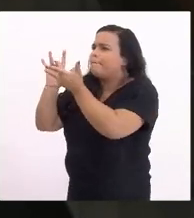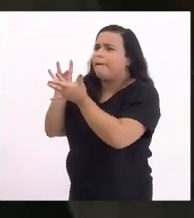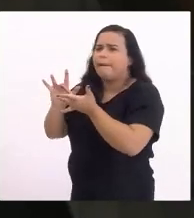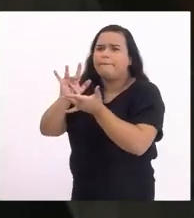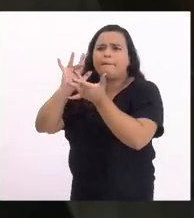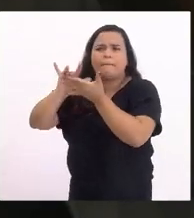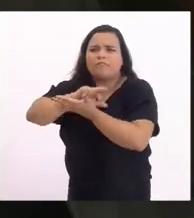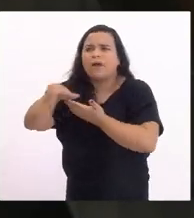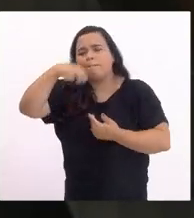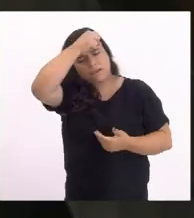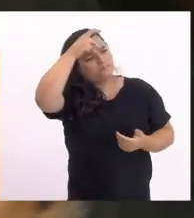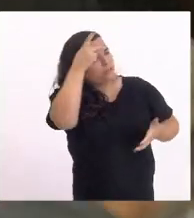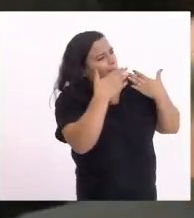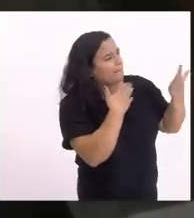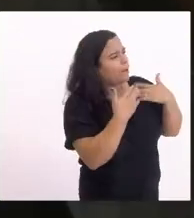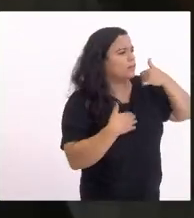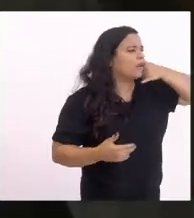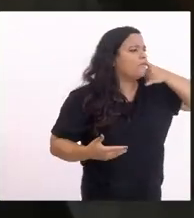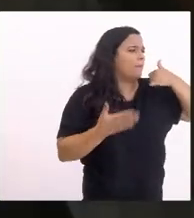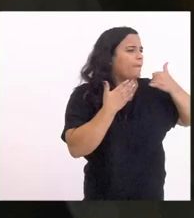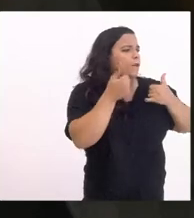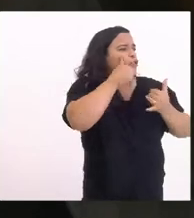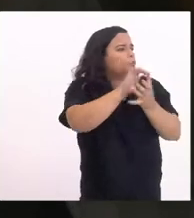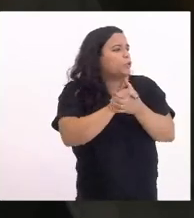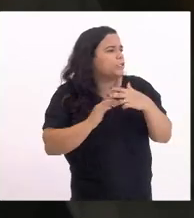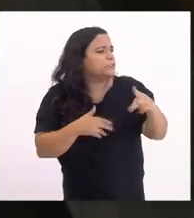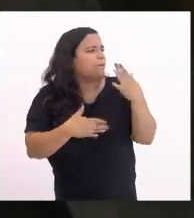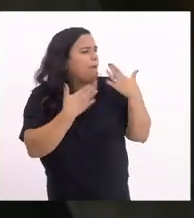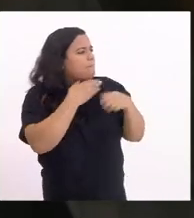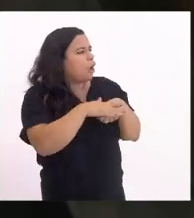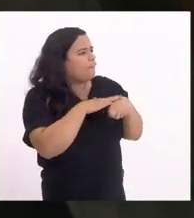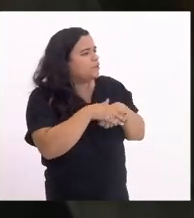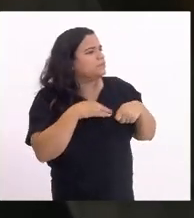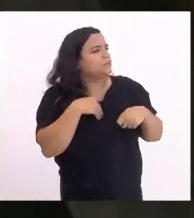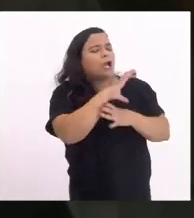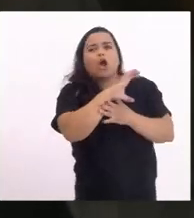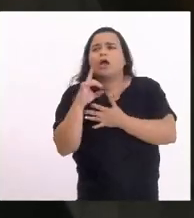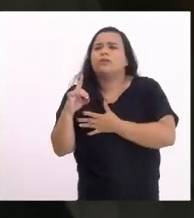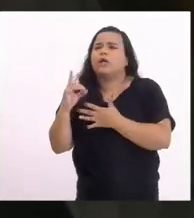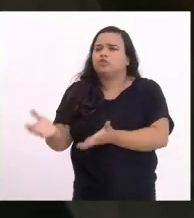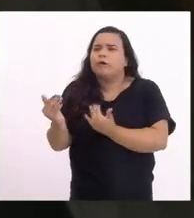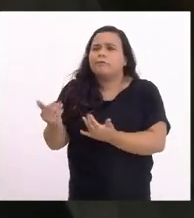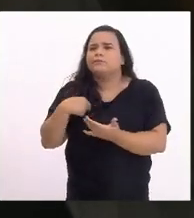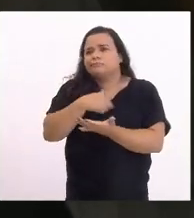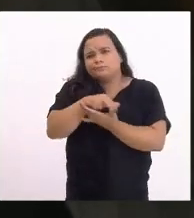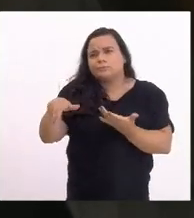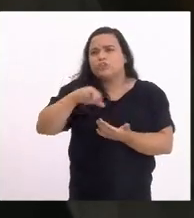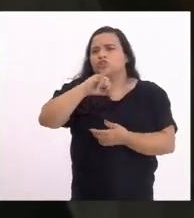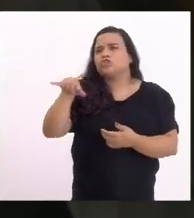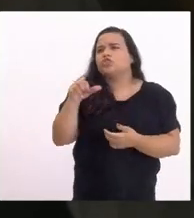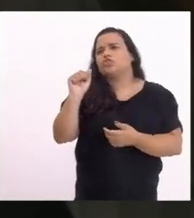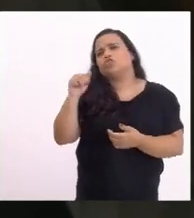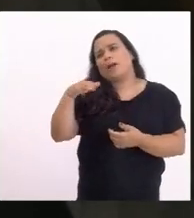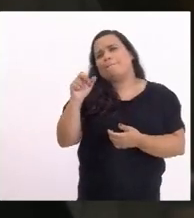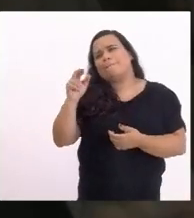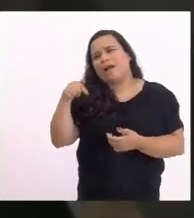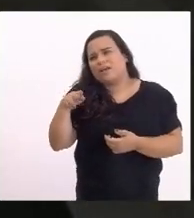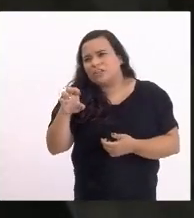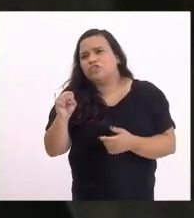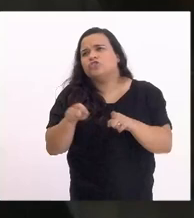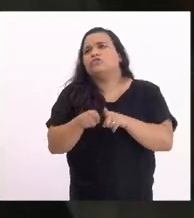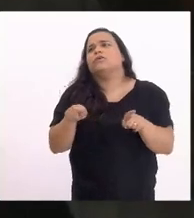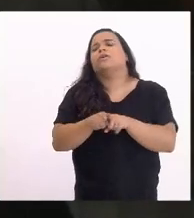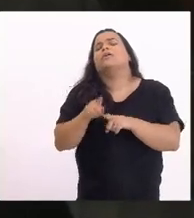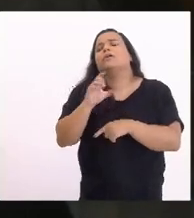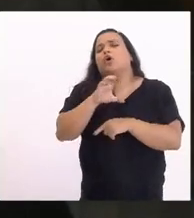com o prefeito ao telefone, com a esposa dele, conversei com o coordenador de juventude, que eu conheço muito bem, o Jean Marques, o coordenador do Fórum de Economia